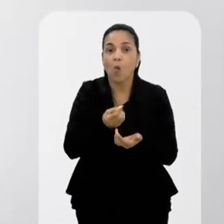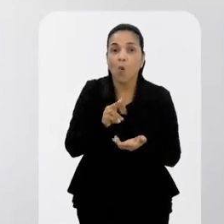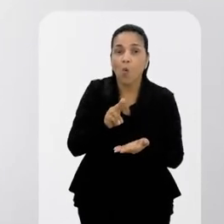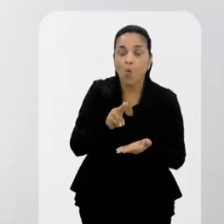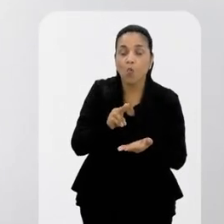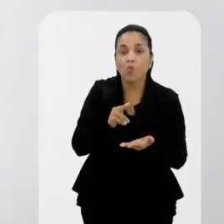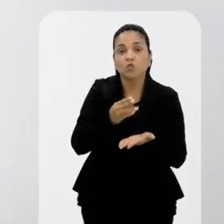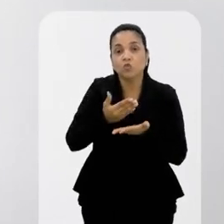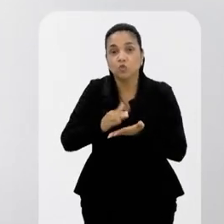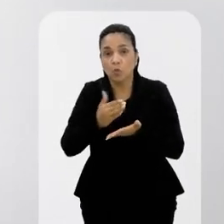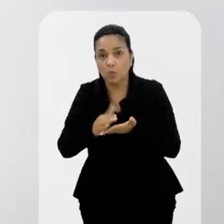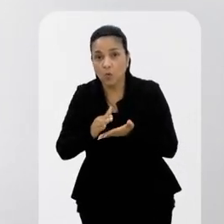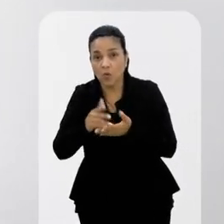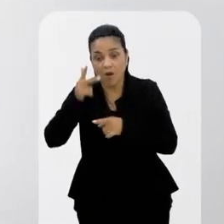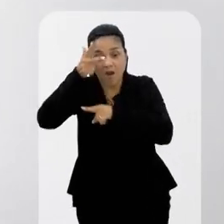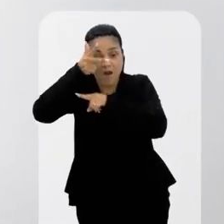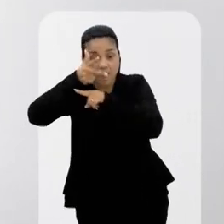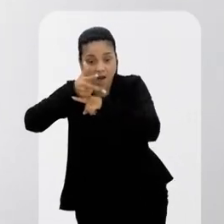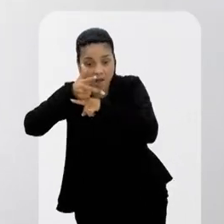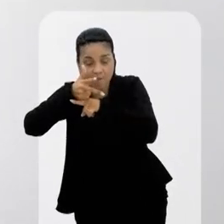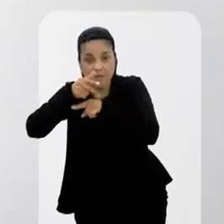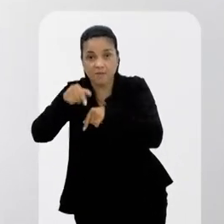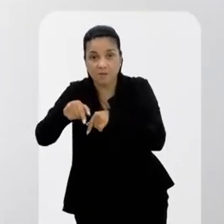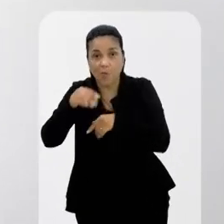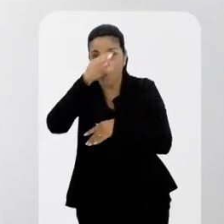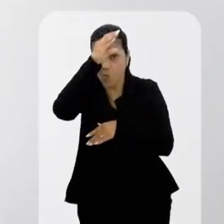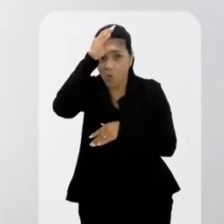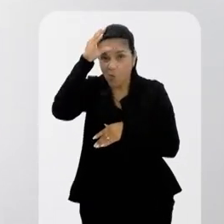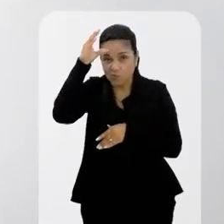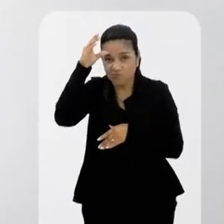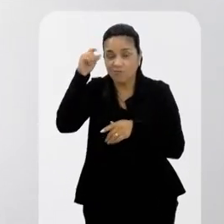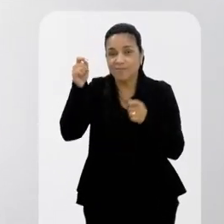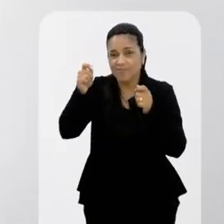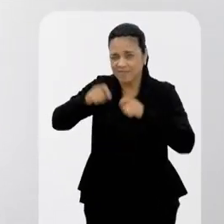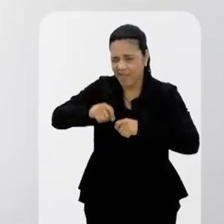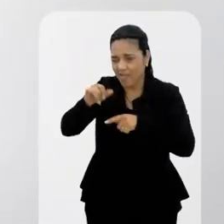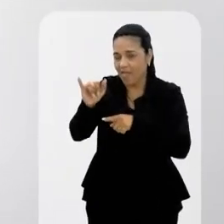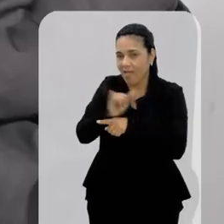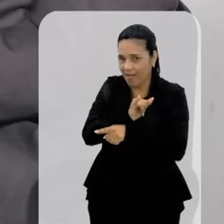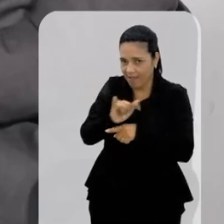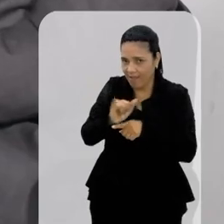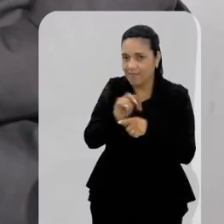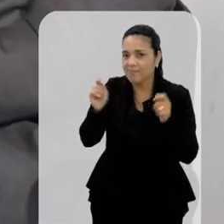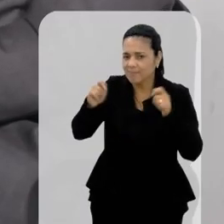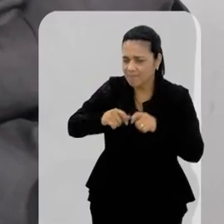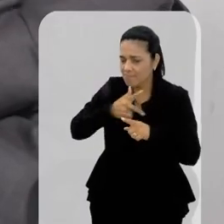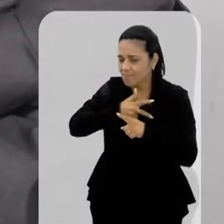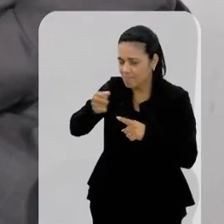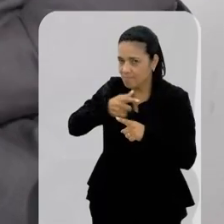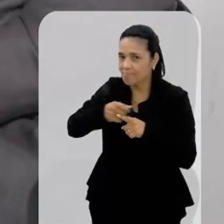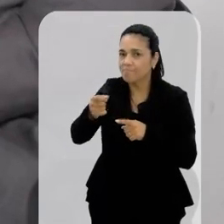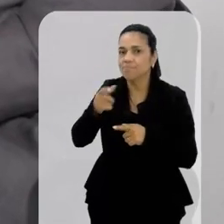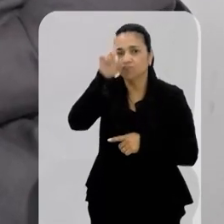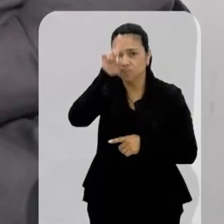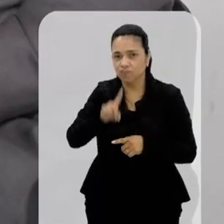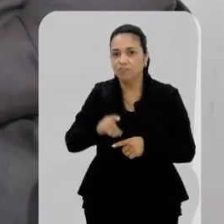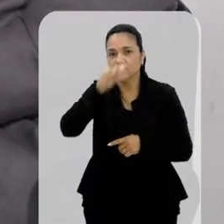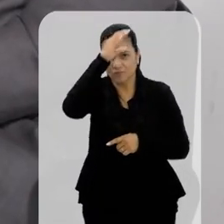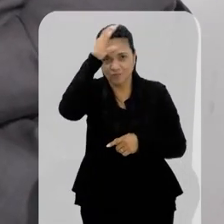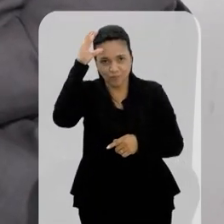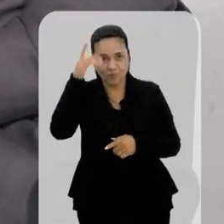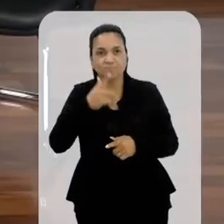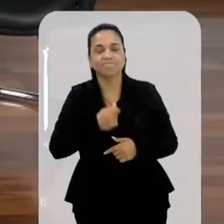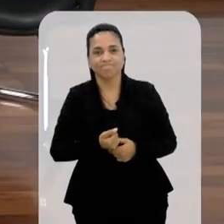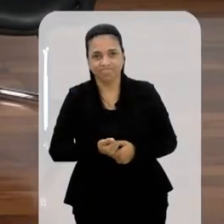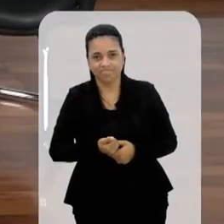isto facilitou para o consumidor a paridade de armas. Eu acho que é uma grande inovação, uma grande conquista para o direito do